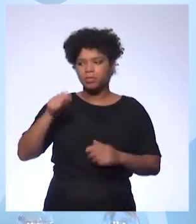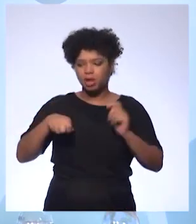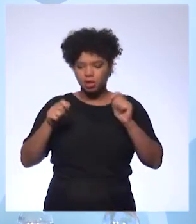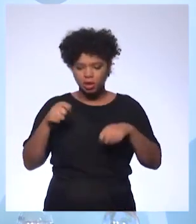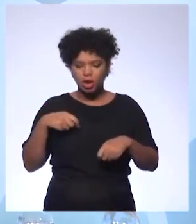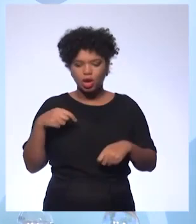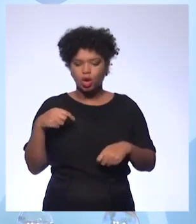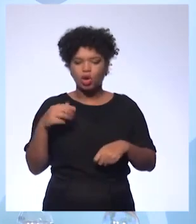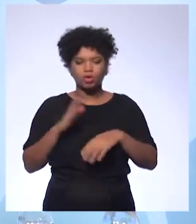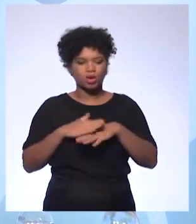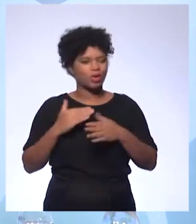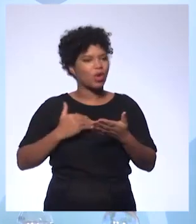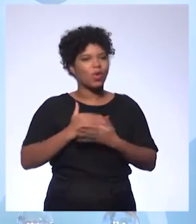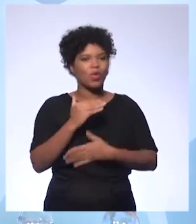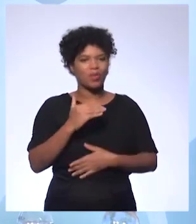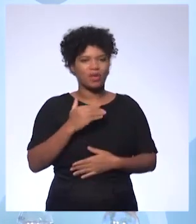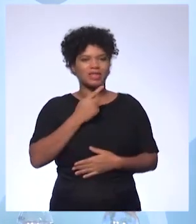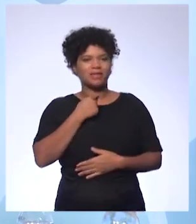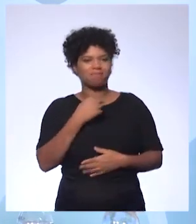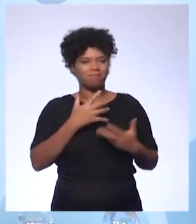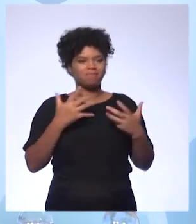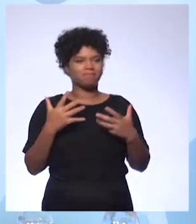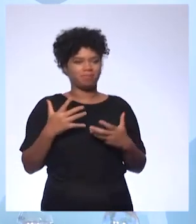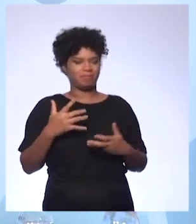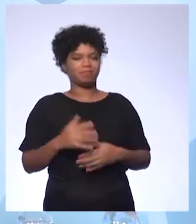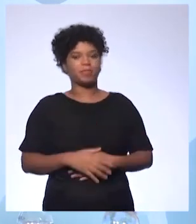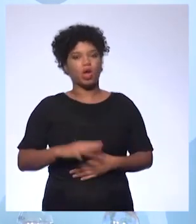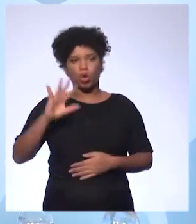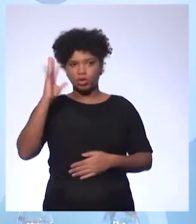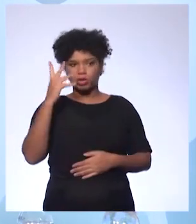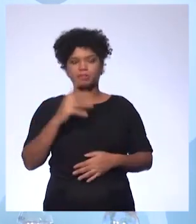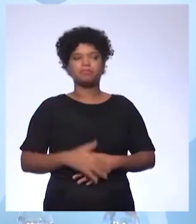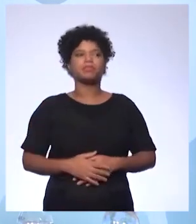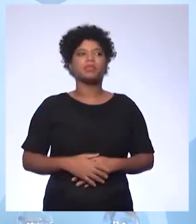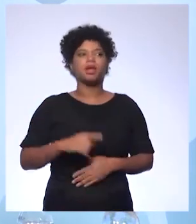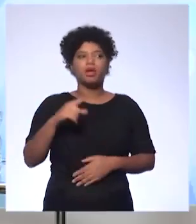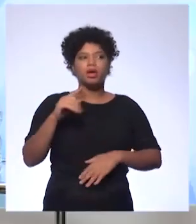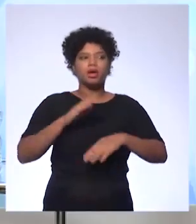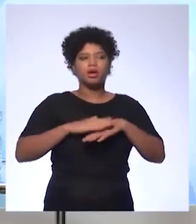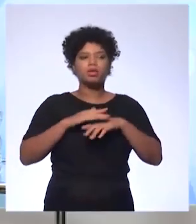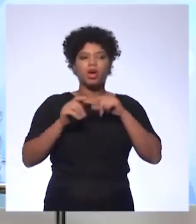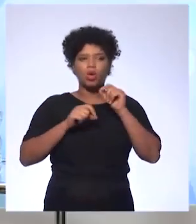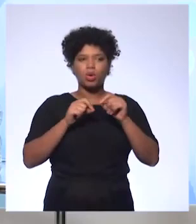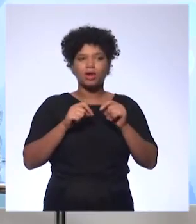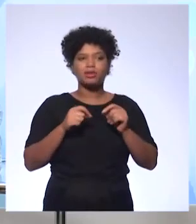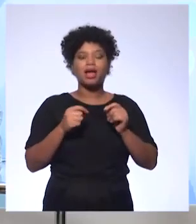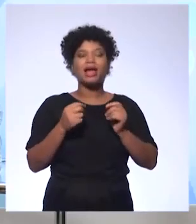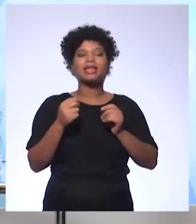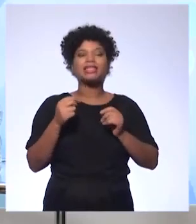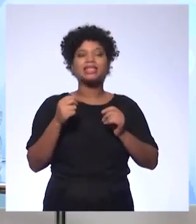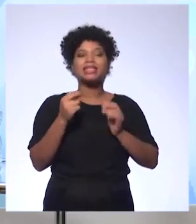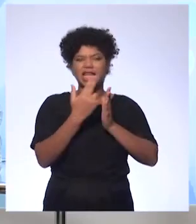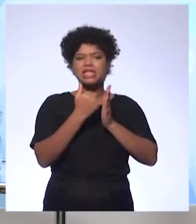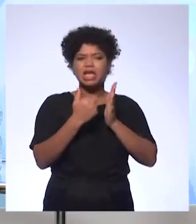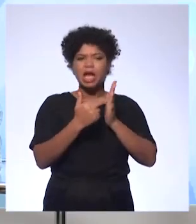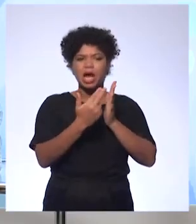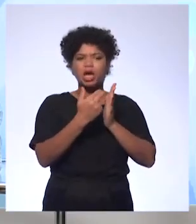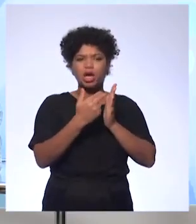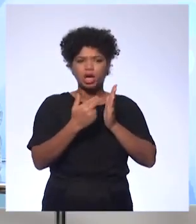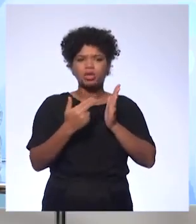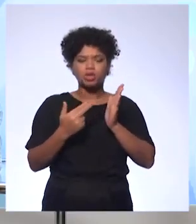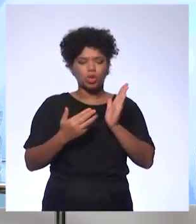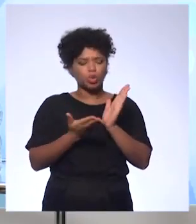eu desejava que acontecessem. Então, o que você vai fazer? Você vai desenhar uma linha do tempo no